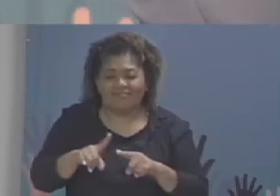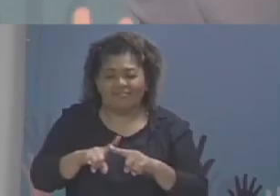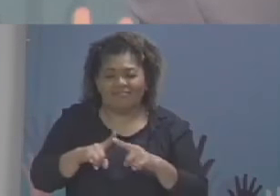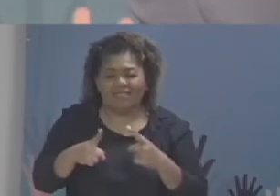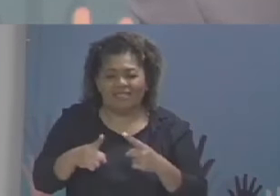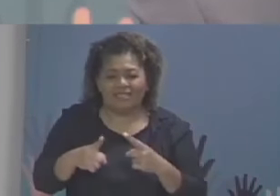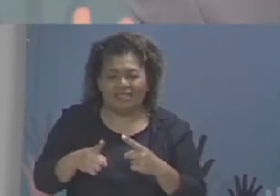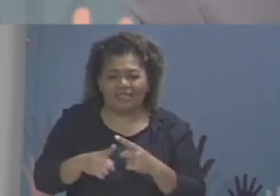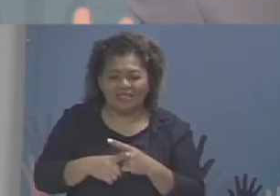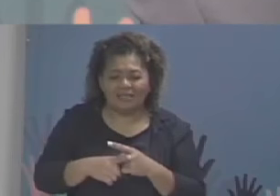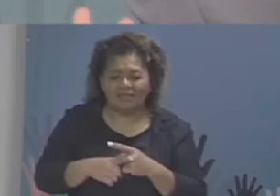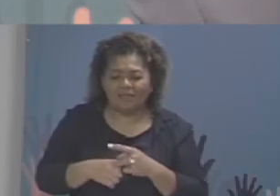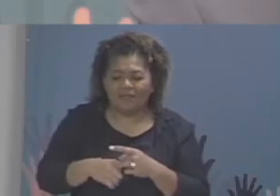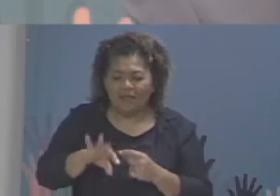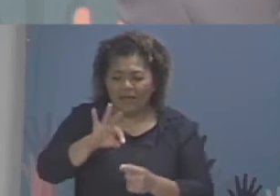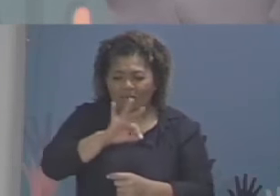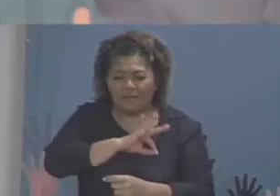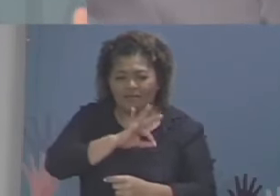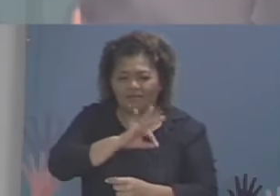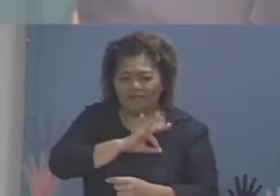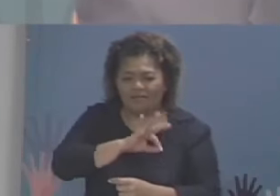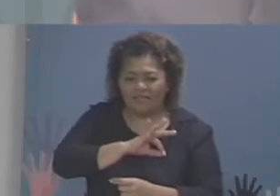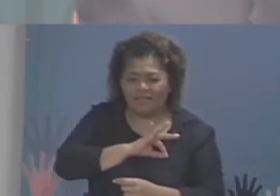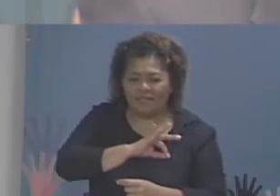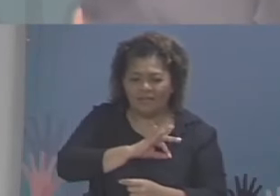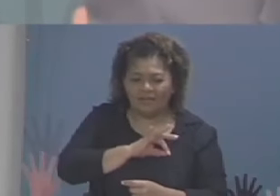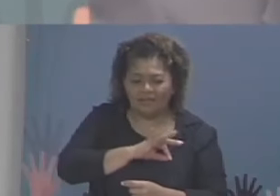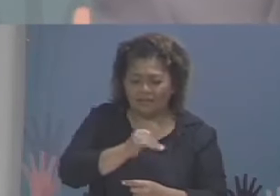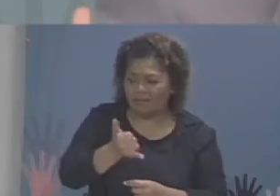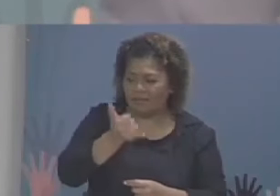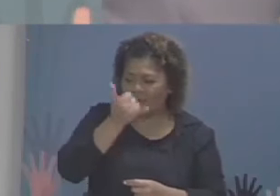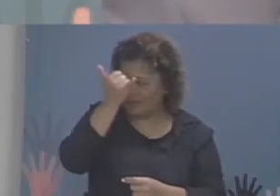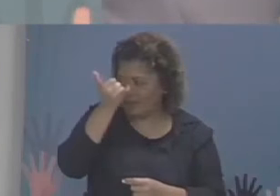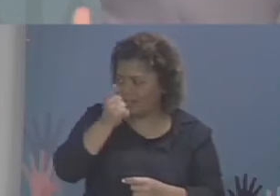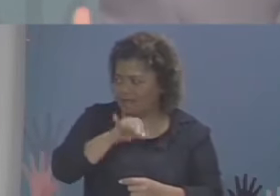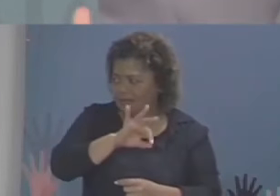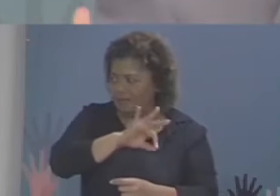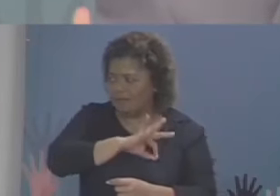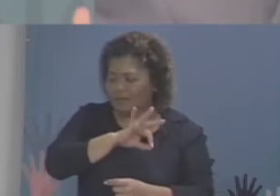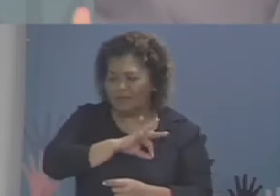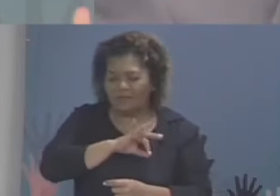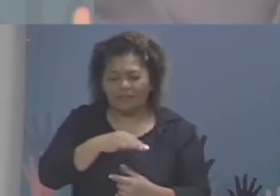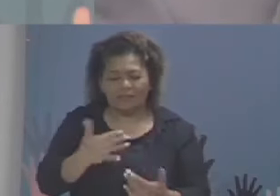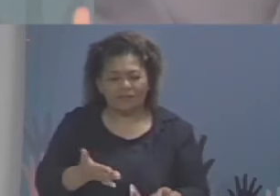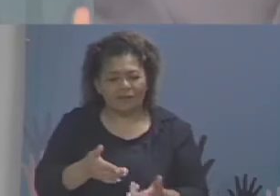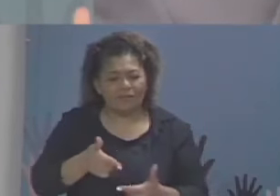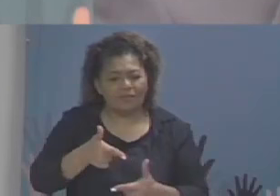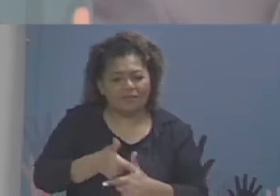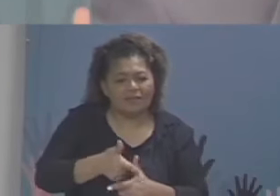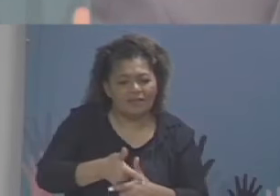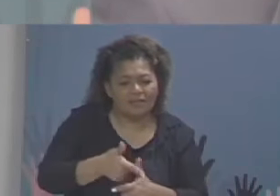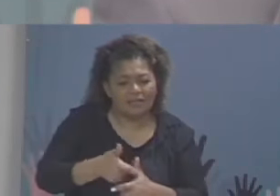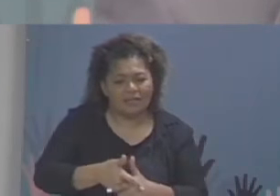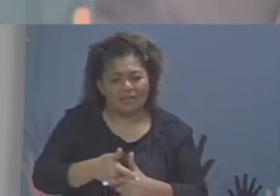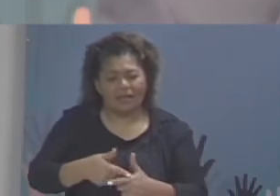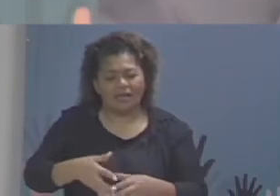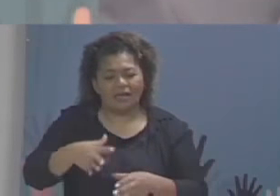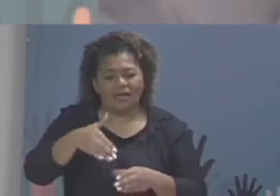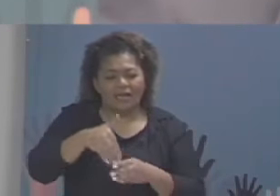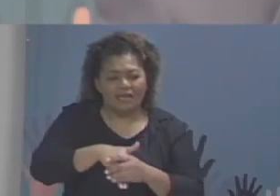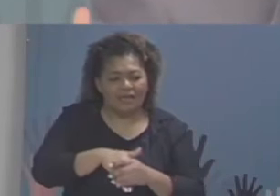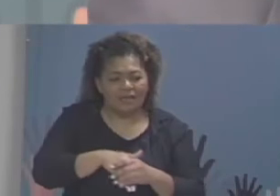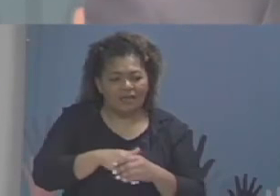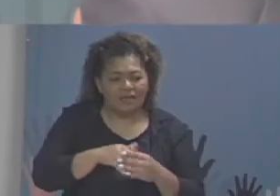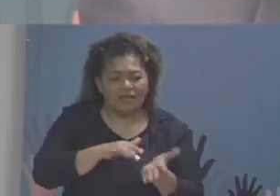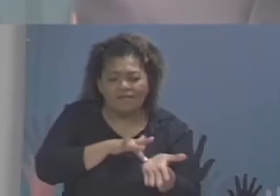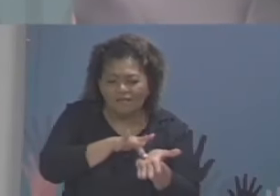sendo processada pela Polícia Federal por práticas não muito bem recomendadas, como tentar burlar a eleição e outras coisas mais. Então, quer